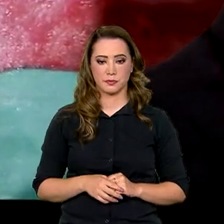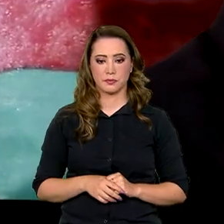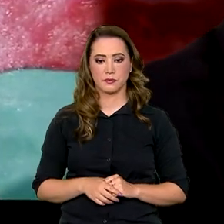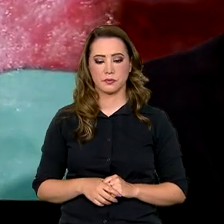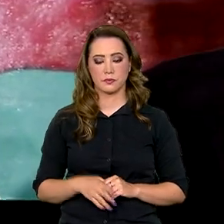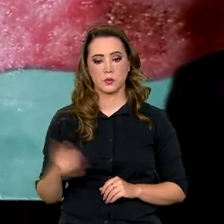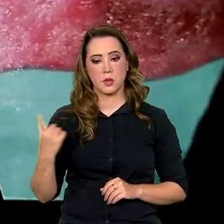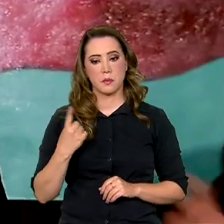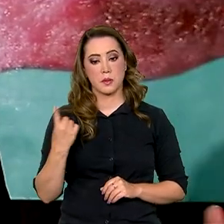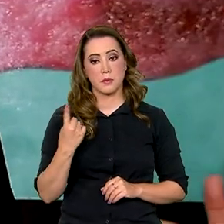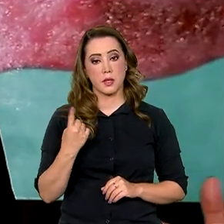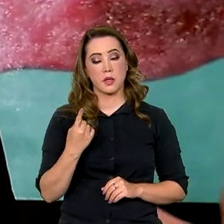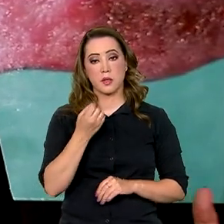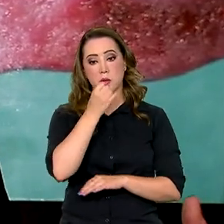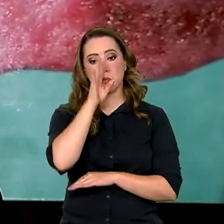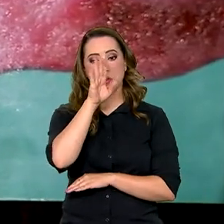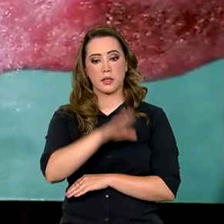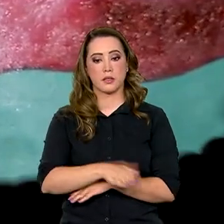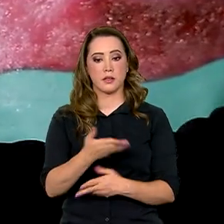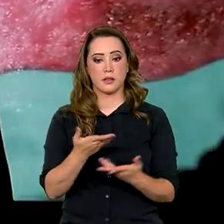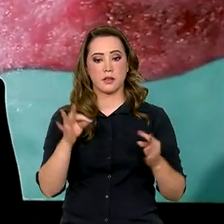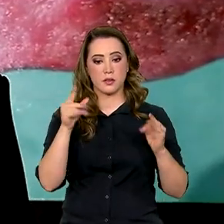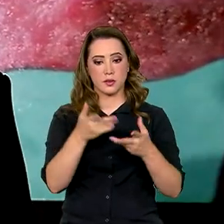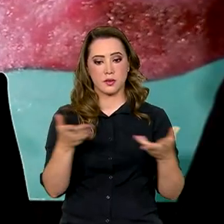Primeiramente boa tarde